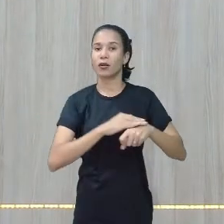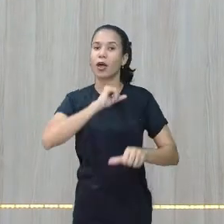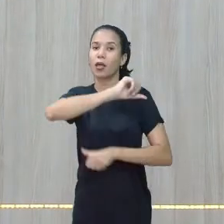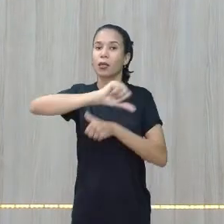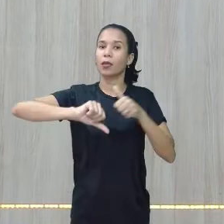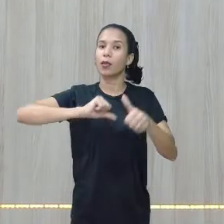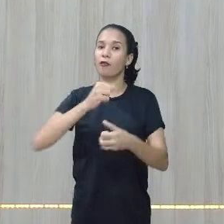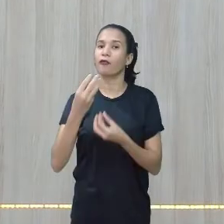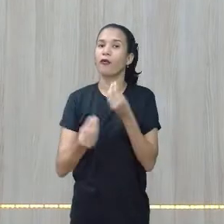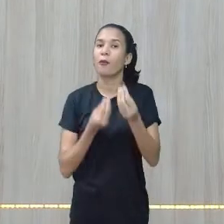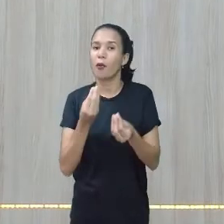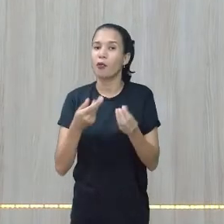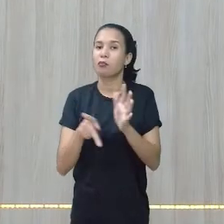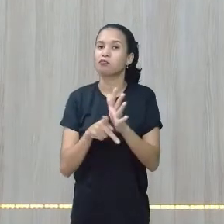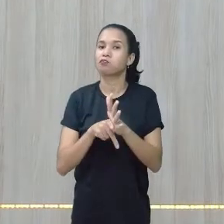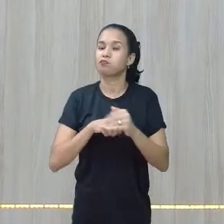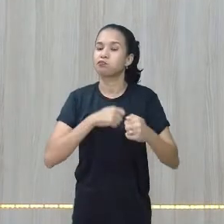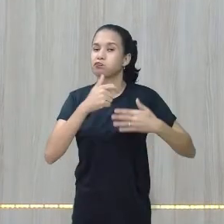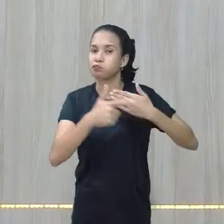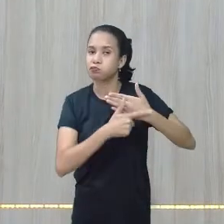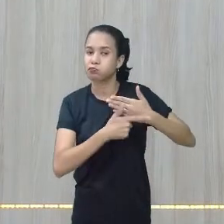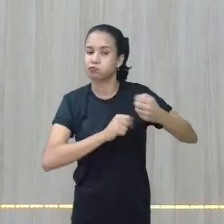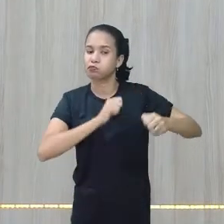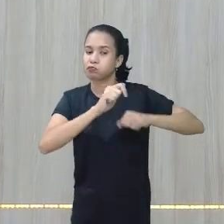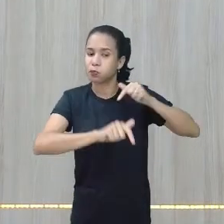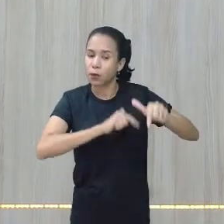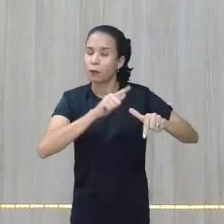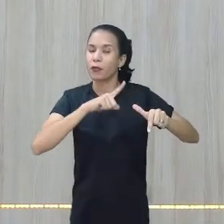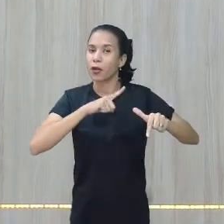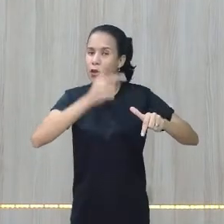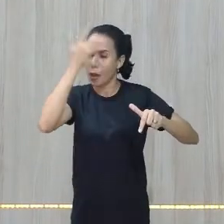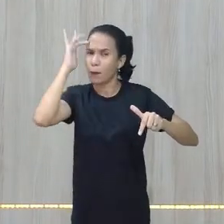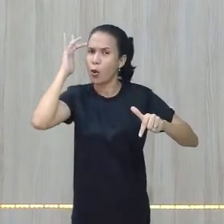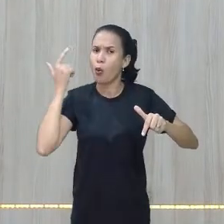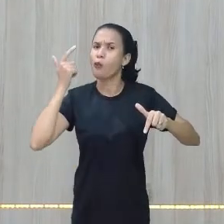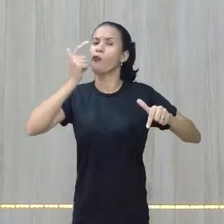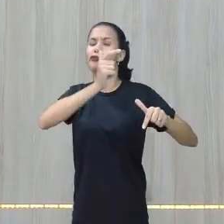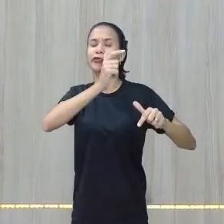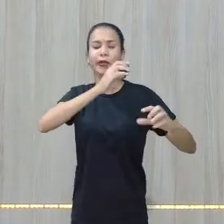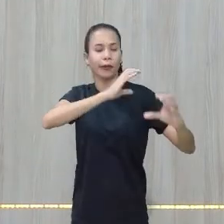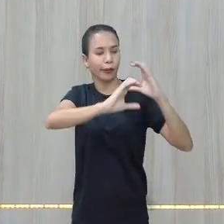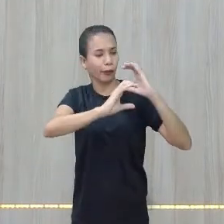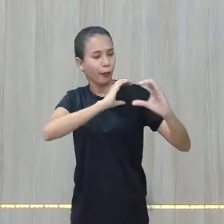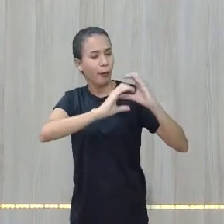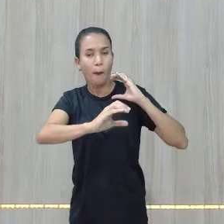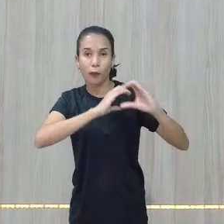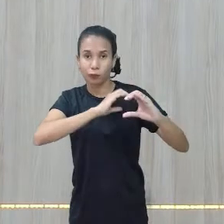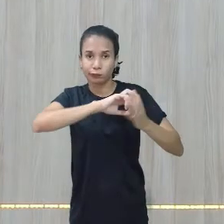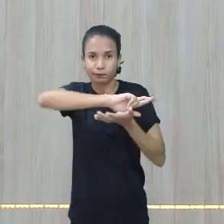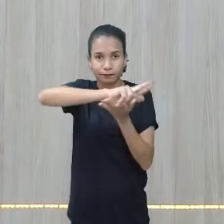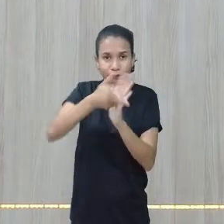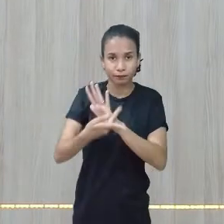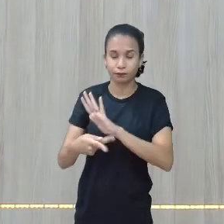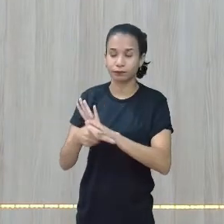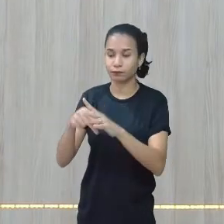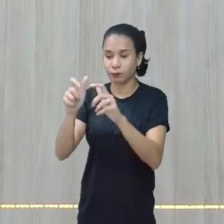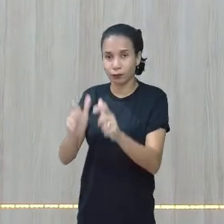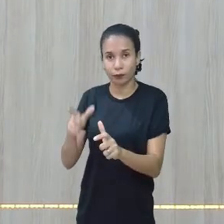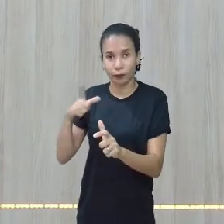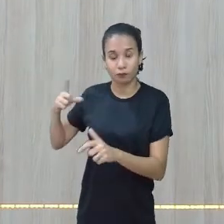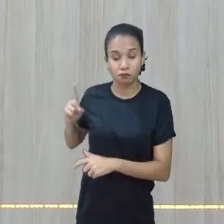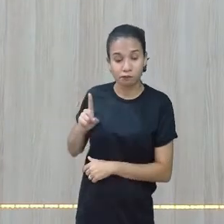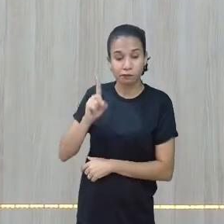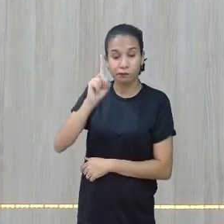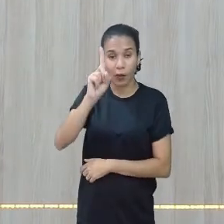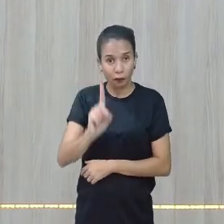interação em um aspecto funcional, né, que faz com que ele funcione em vários ambientes onde ele